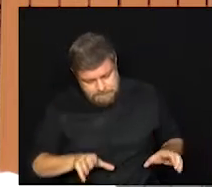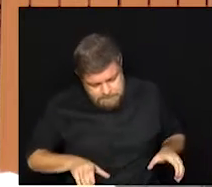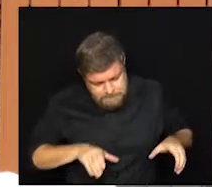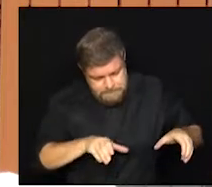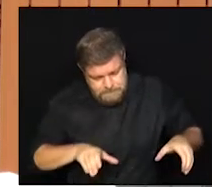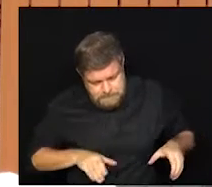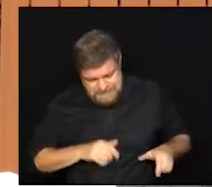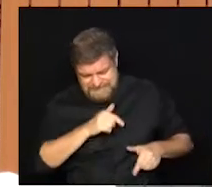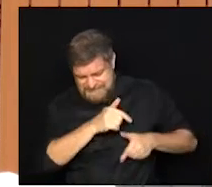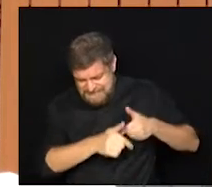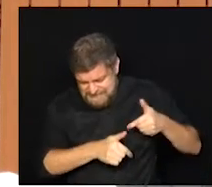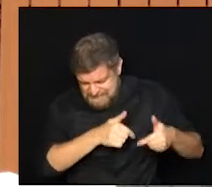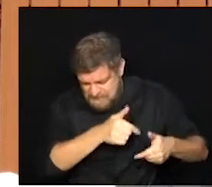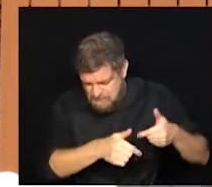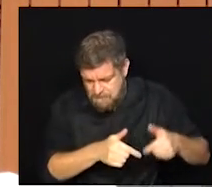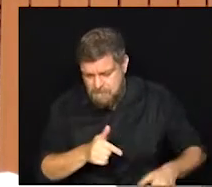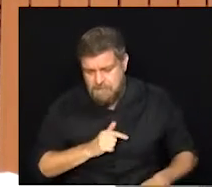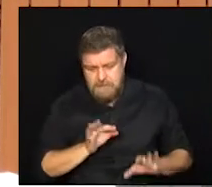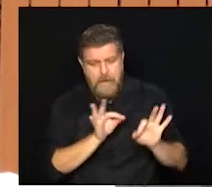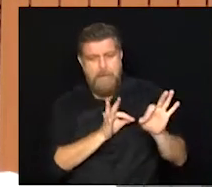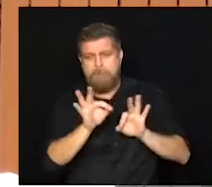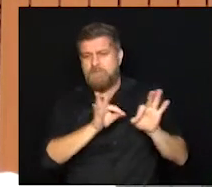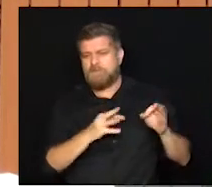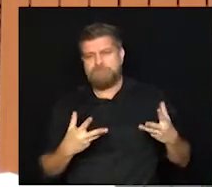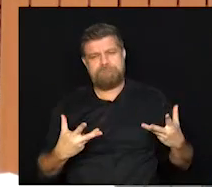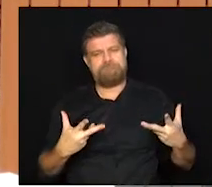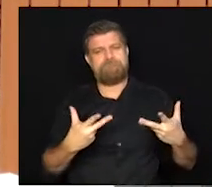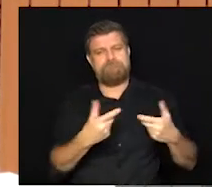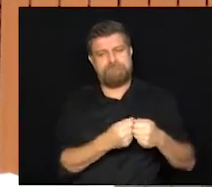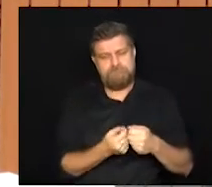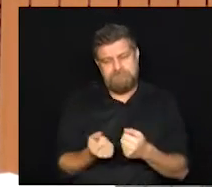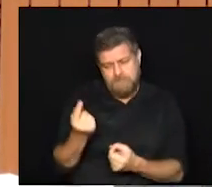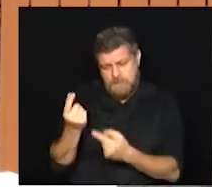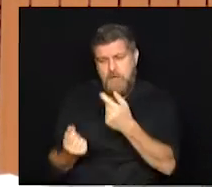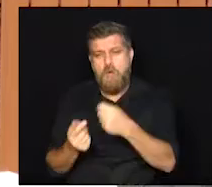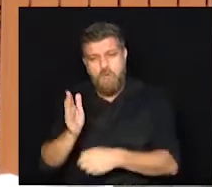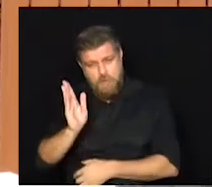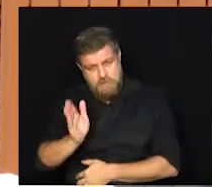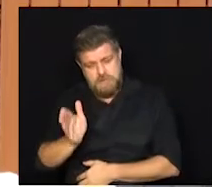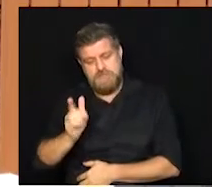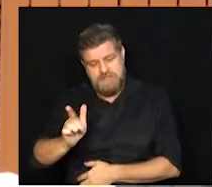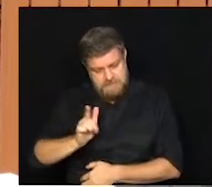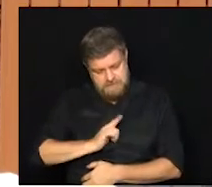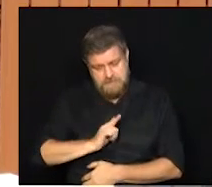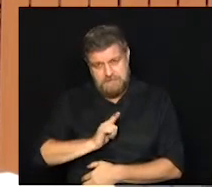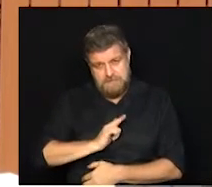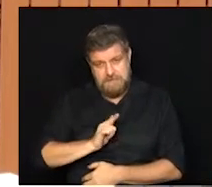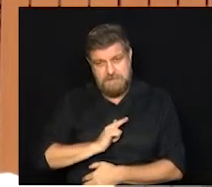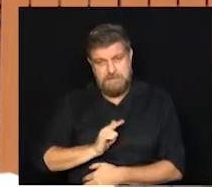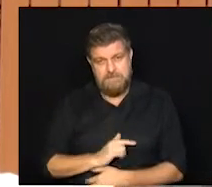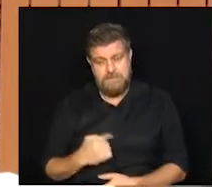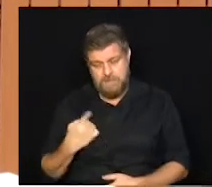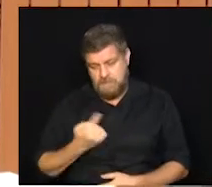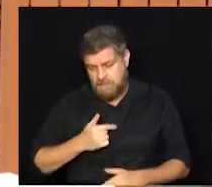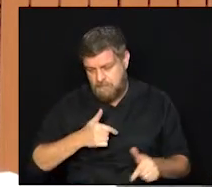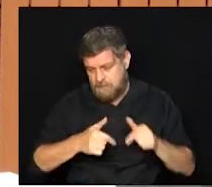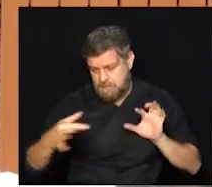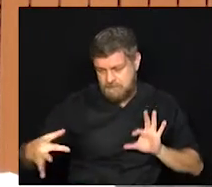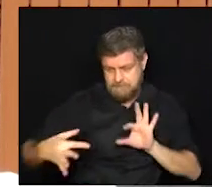cima, nós vamos trazer grandes projetos, já estamos com alguns projetos aí, com as indicações, tá, Malu? E vamos trabalhar juntos,